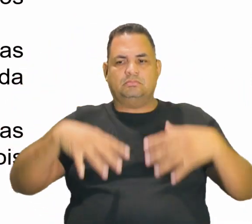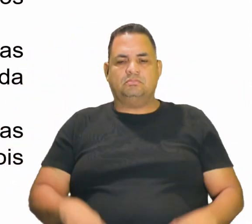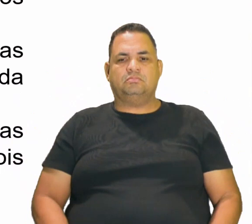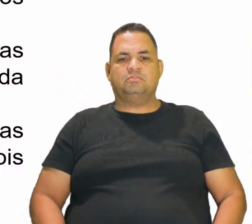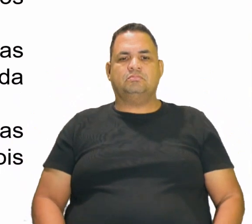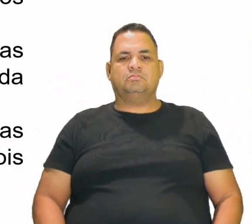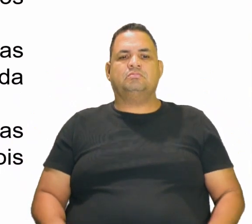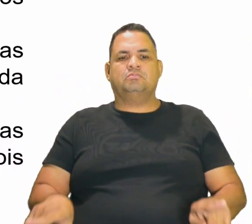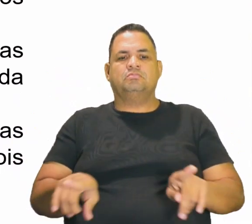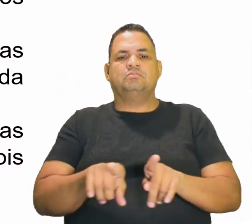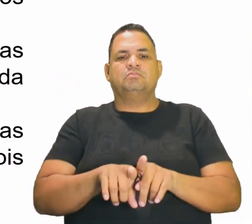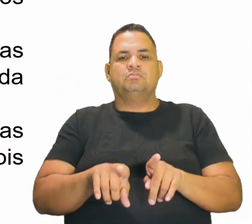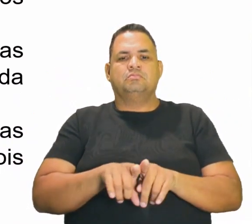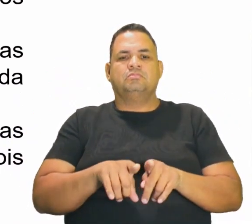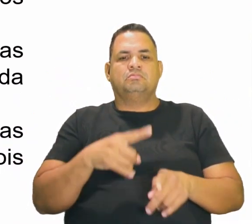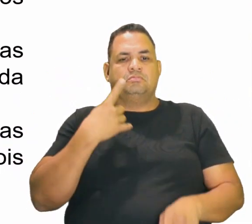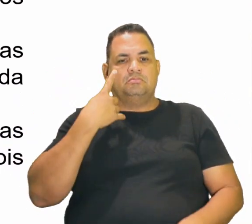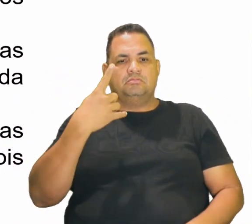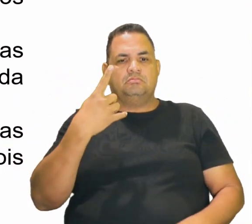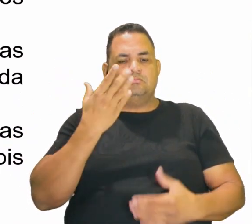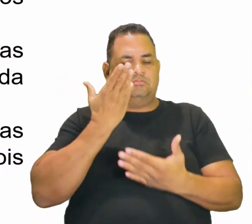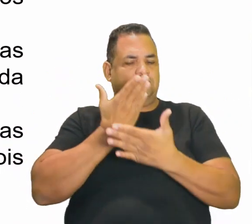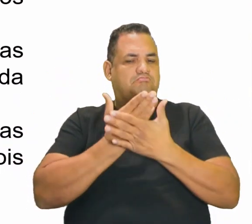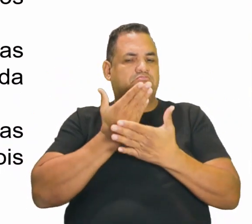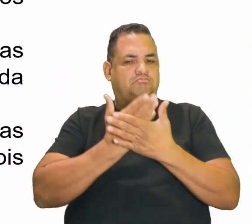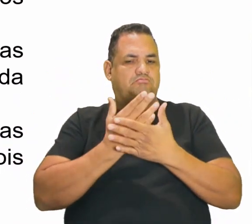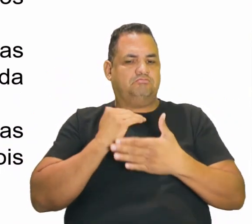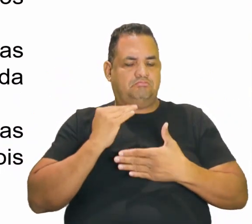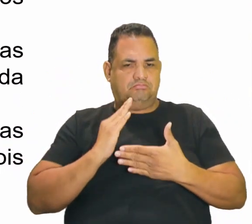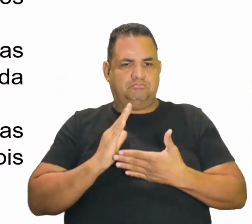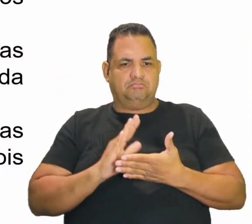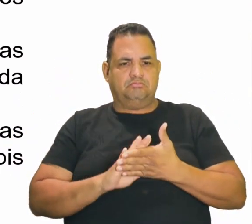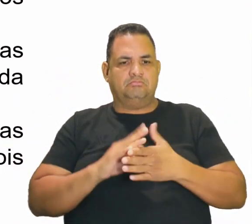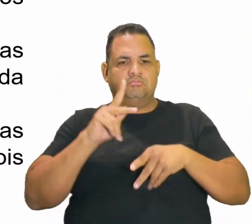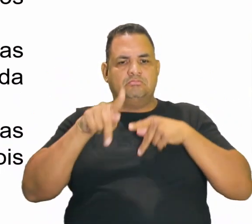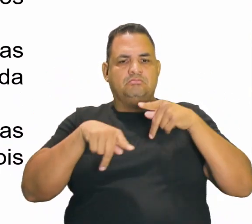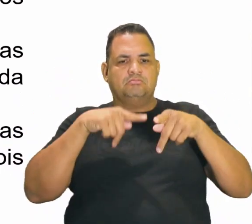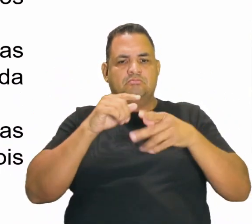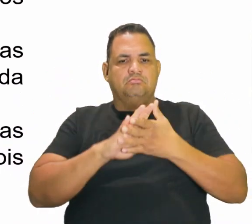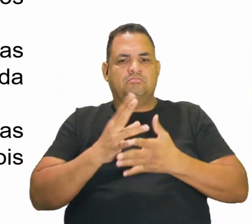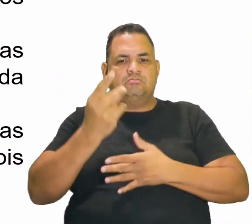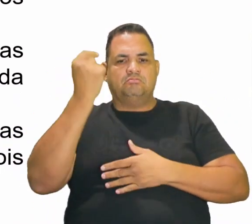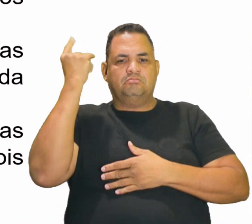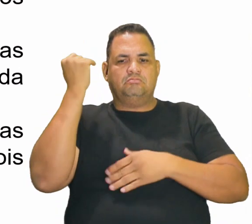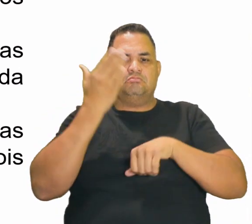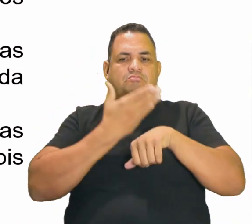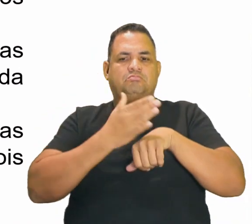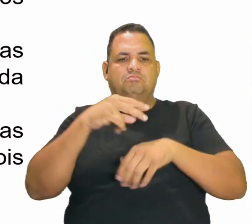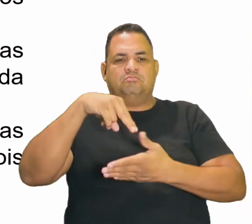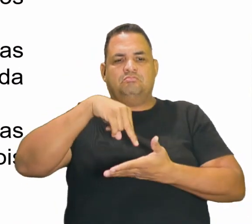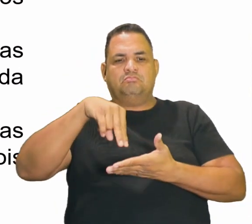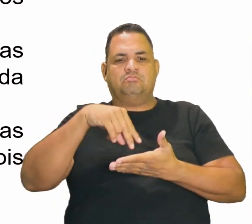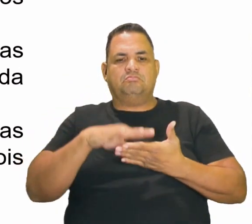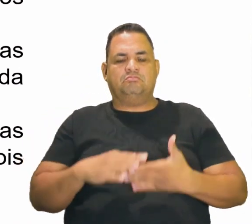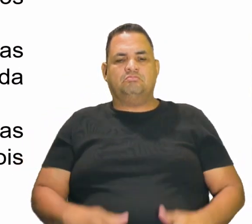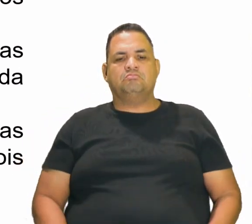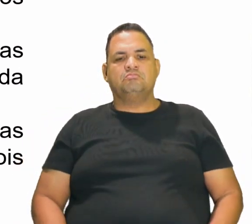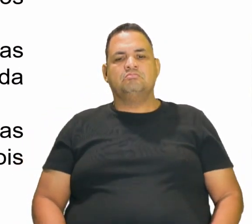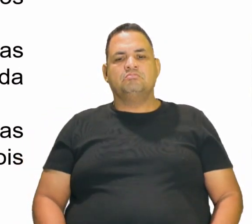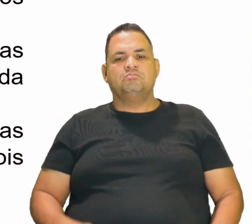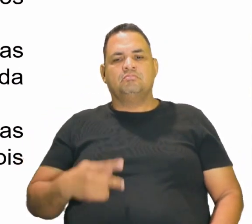também vimos isso durante a aula os povos antigos praticavam as danças somente